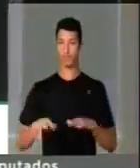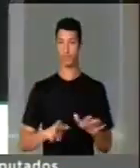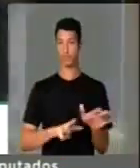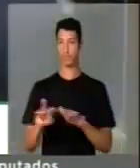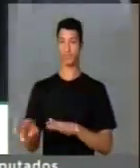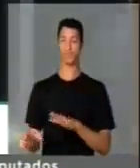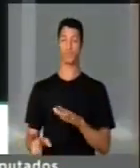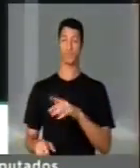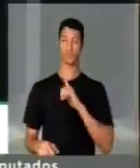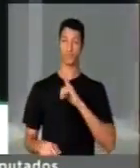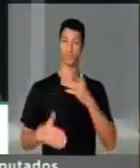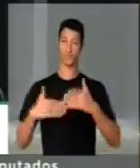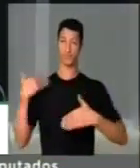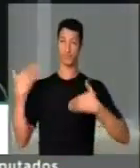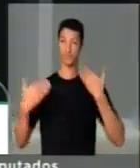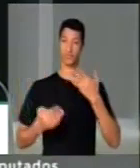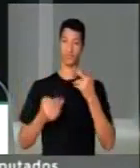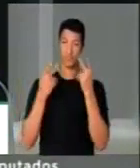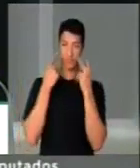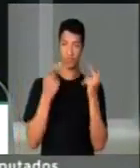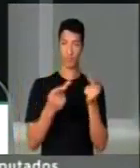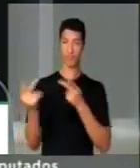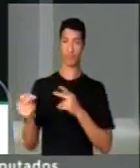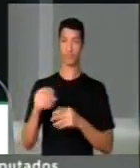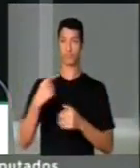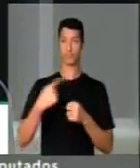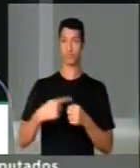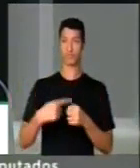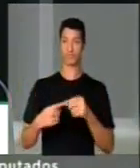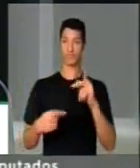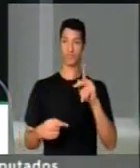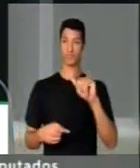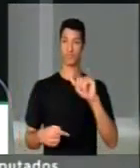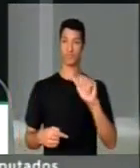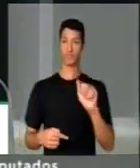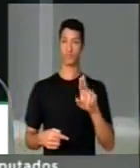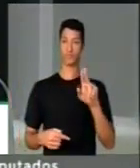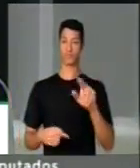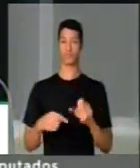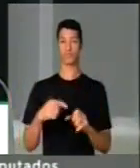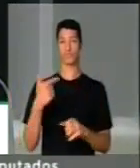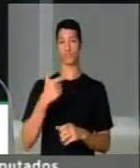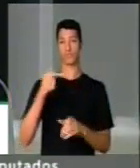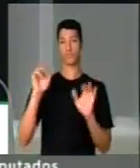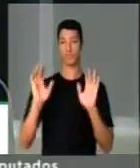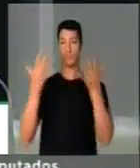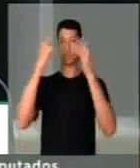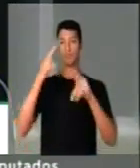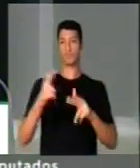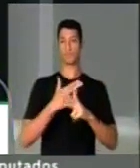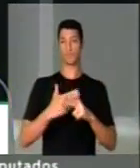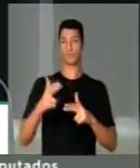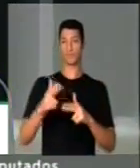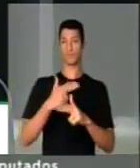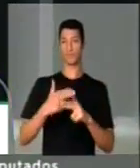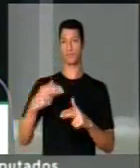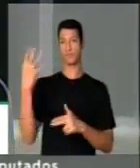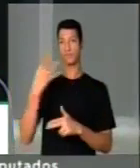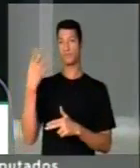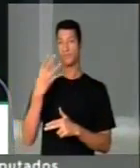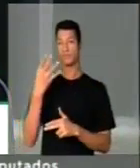semana tive a alegria de visitando a querida cidade de Piauí, no segundo Festival de Chocolate, no